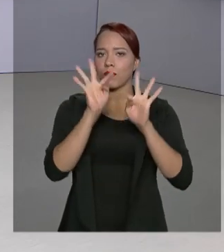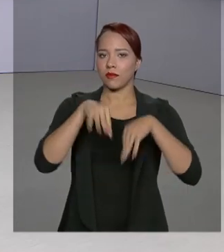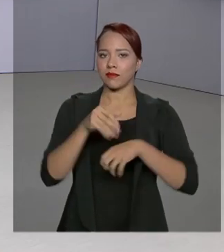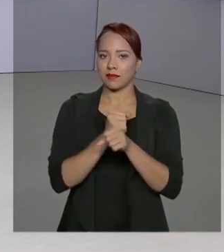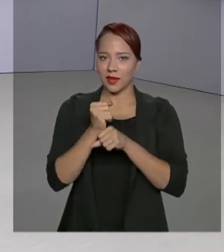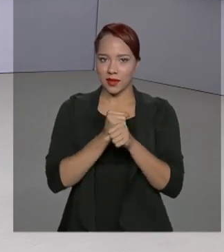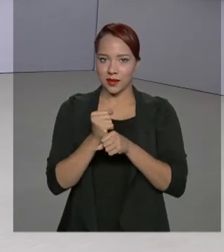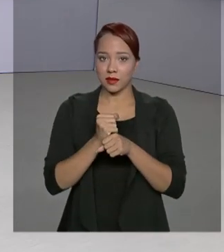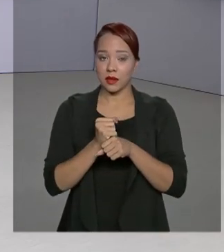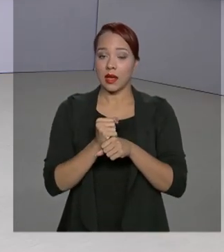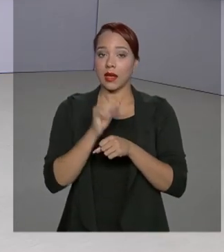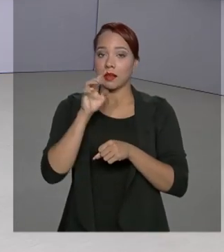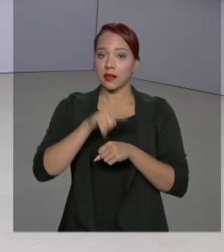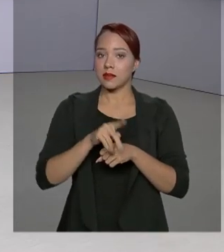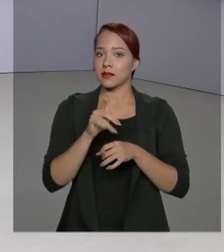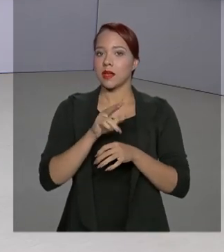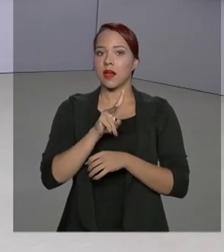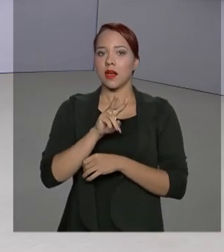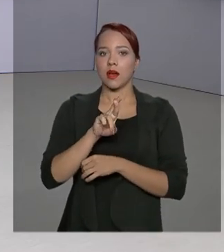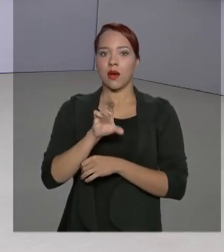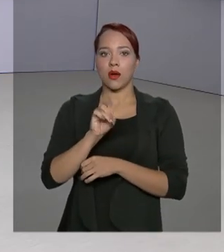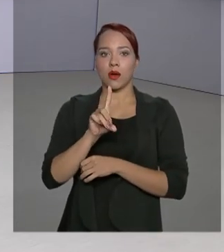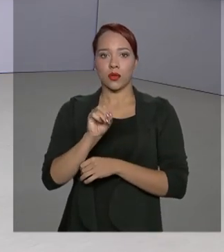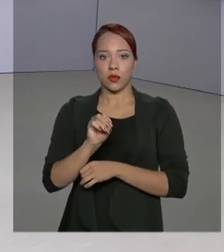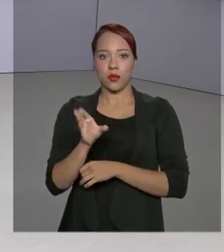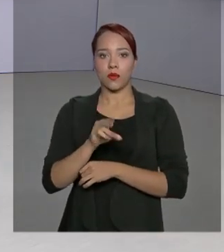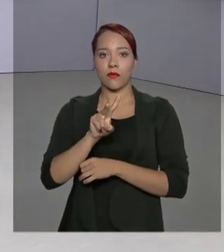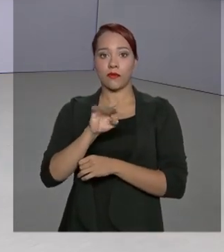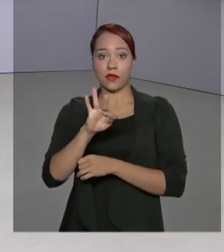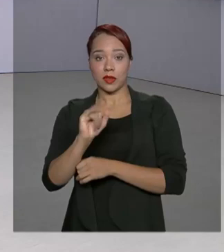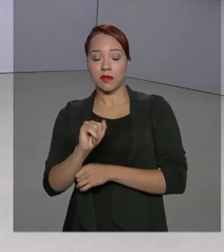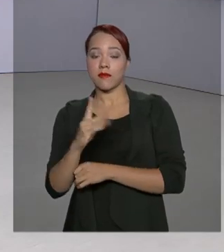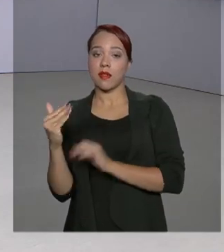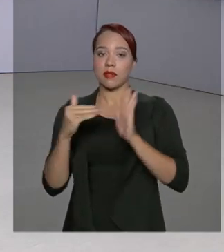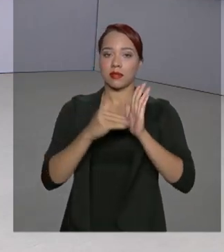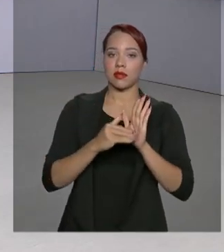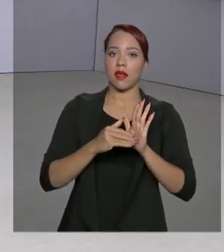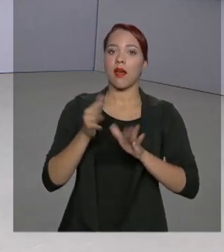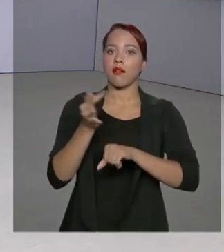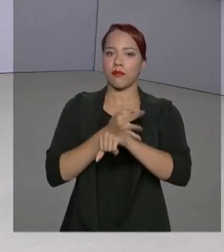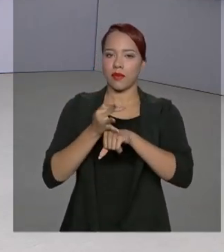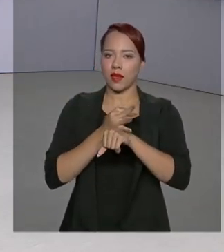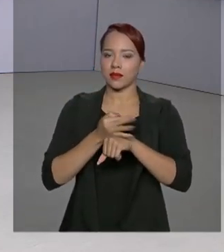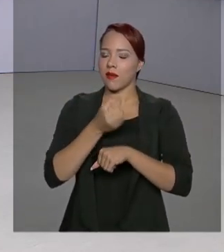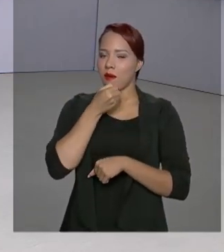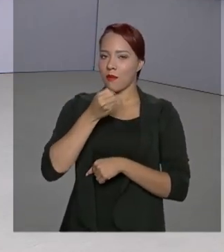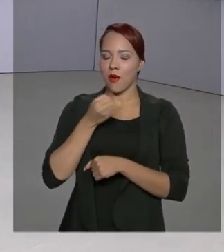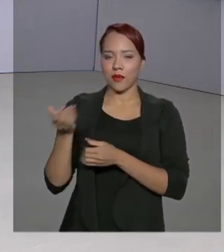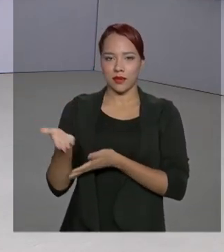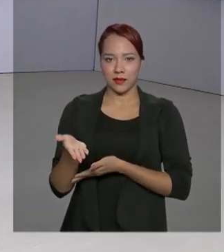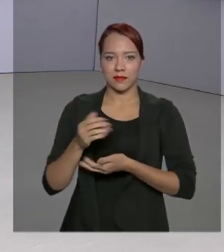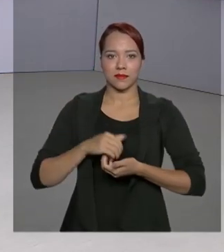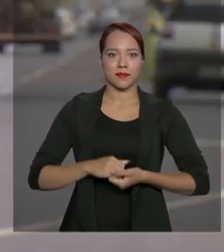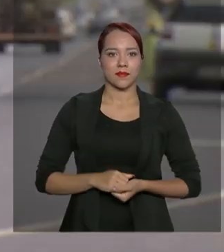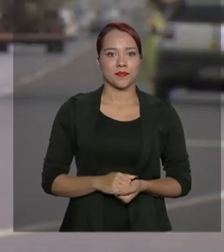ano, e a Operação Rodovida vai até as férias. Os detalhes com a repórter Selma Dias.